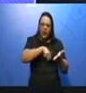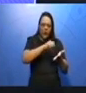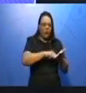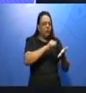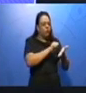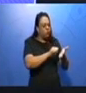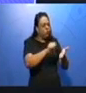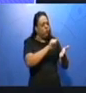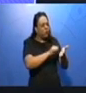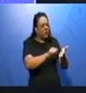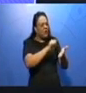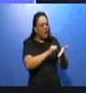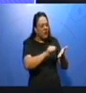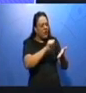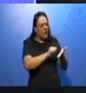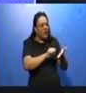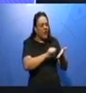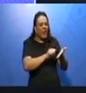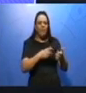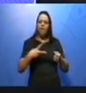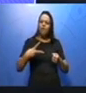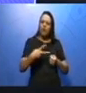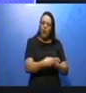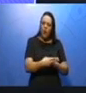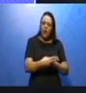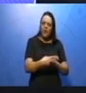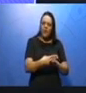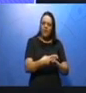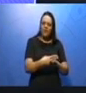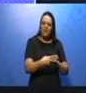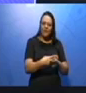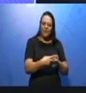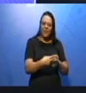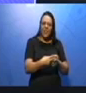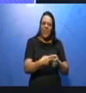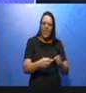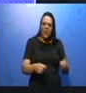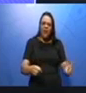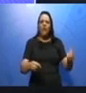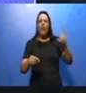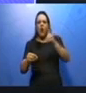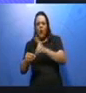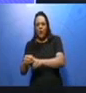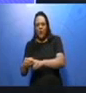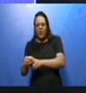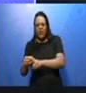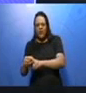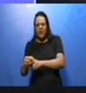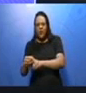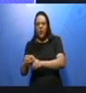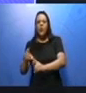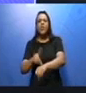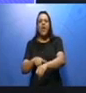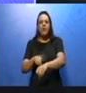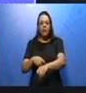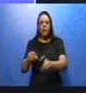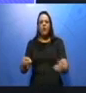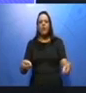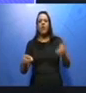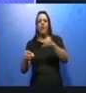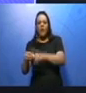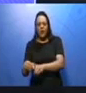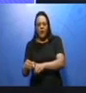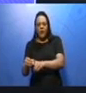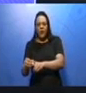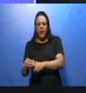ele volta para trás no passado, ou ele vai falar de um outro assunto, o narrador. Você tem a interrupção daquele assunto que você